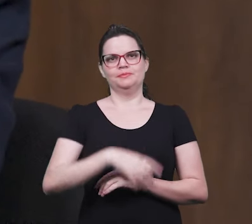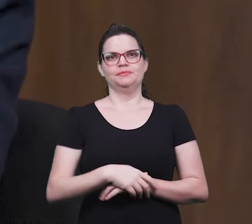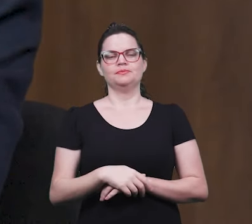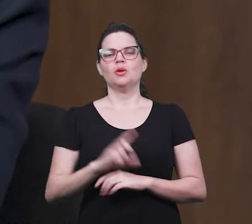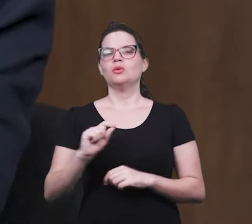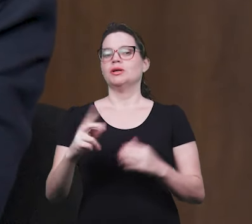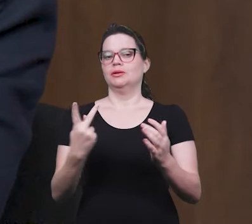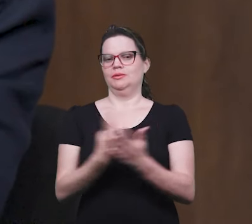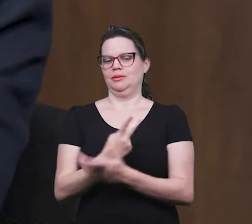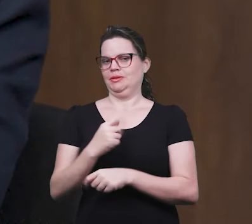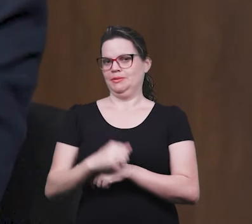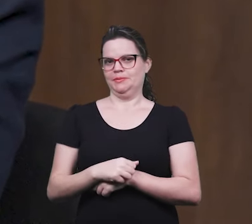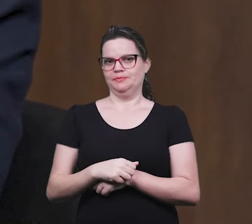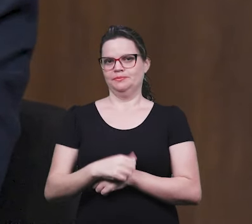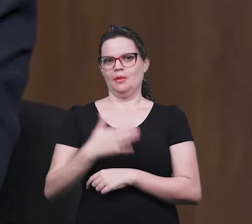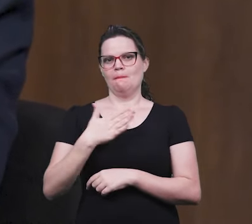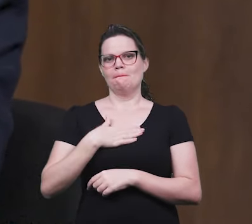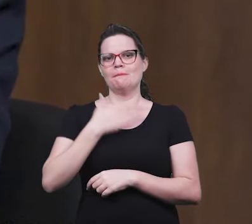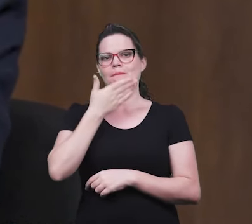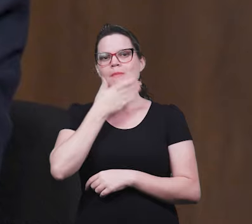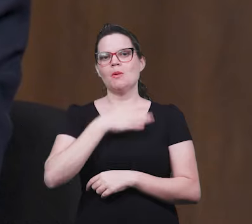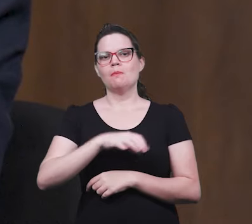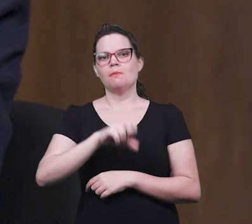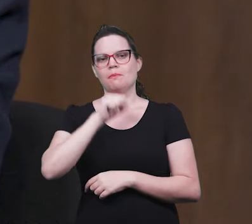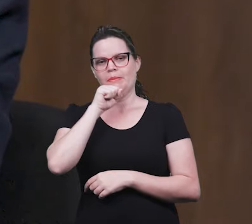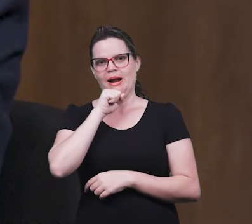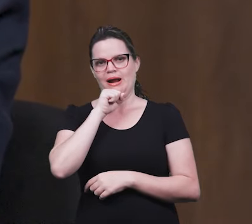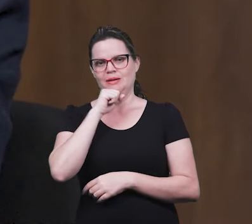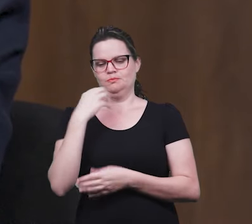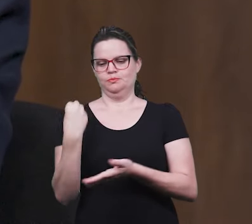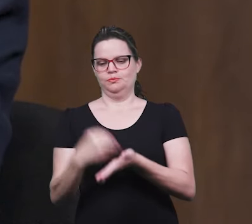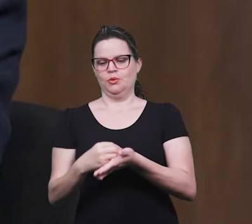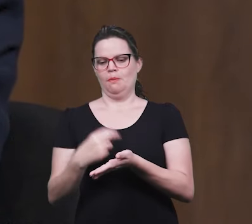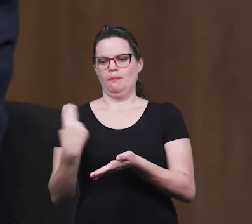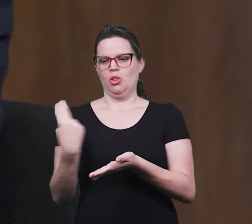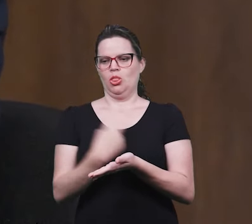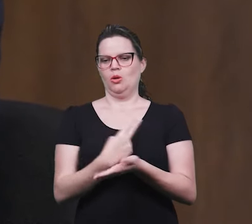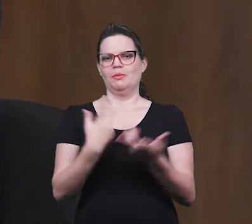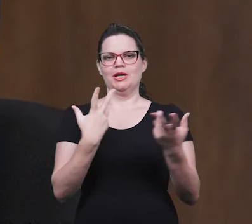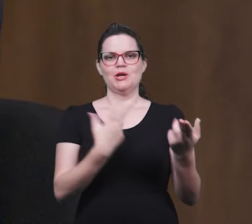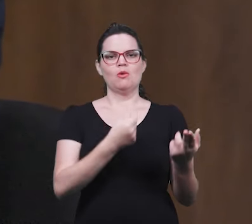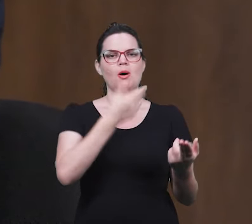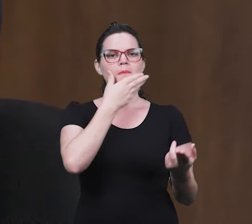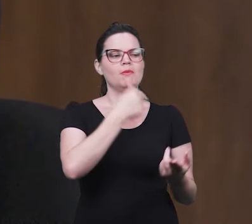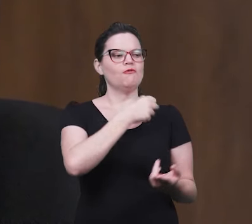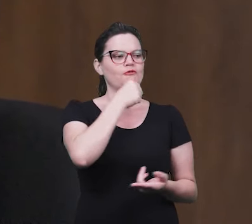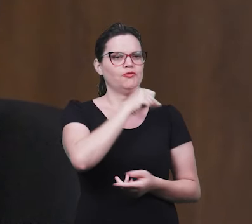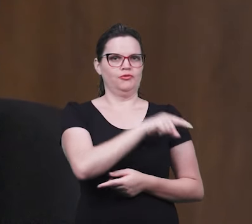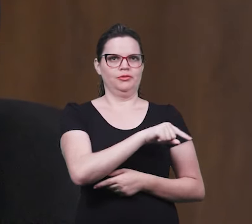papai resolveu colocar o meu nome e o nome do meu avô, Amadeu. Tá. Meu nome ia ser Marcelo. Mamãe